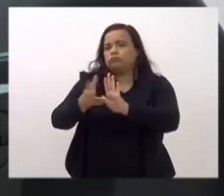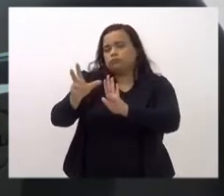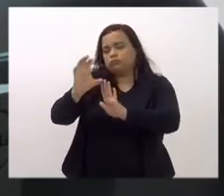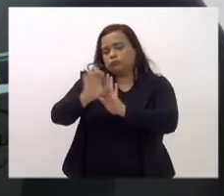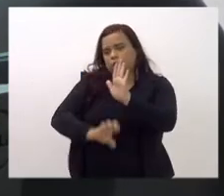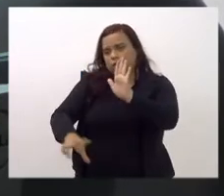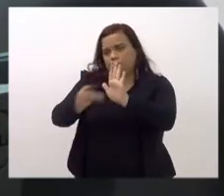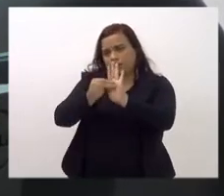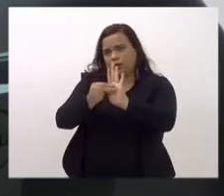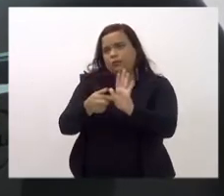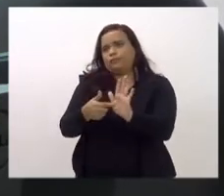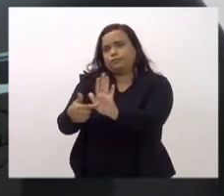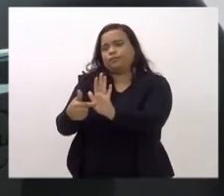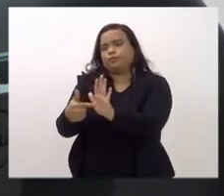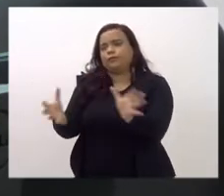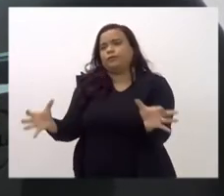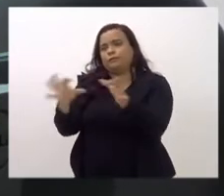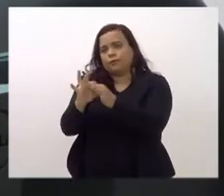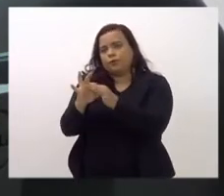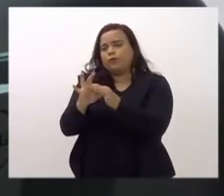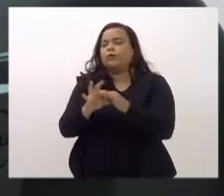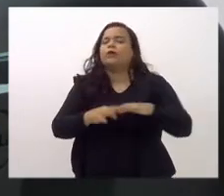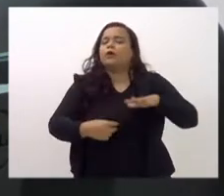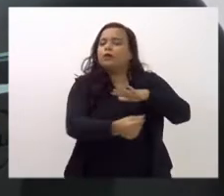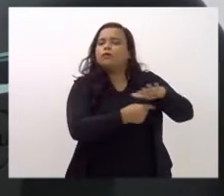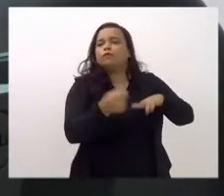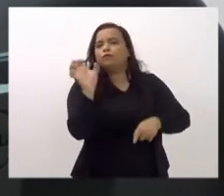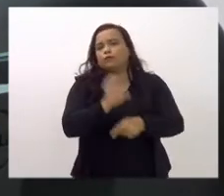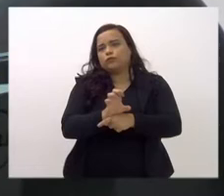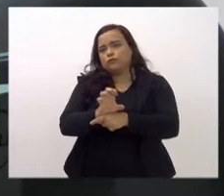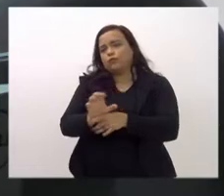vinculando ao Fundo Estadual de Combate à Pobreza o